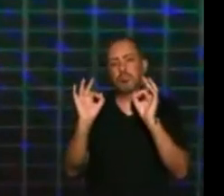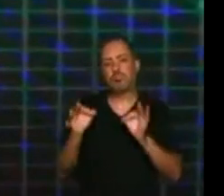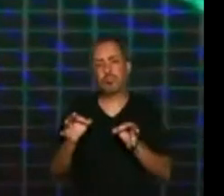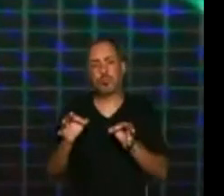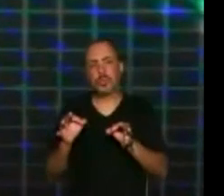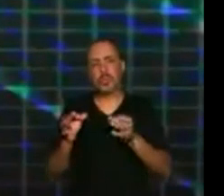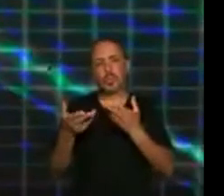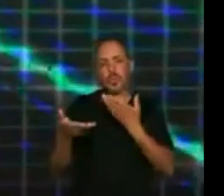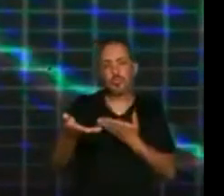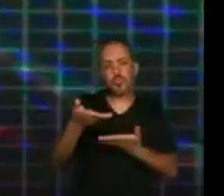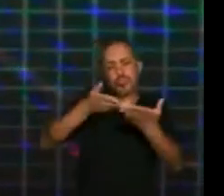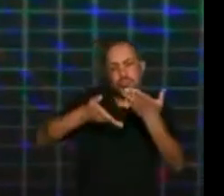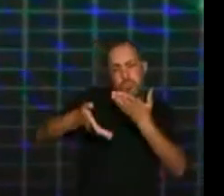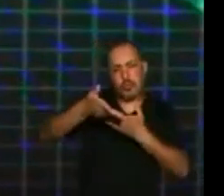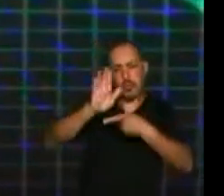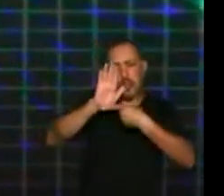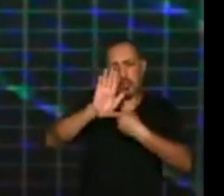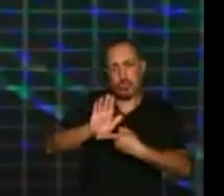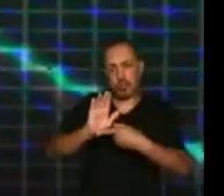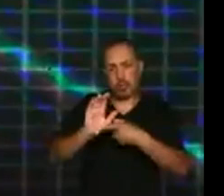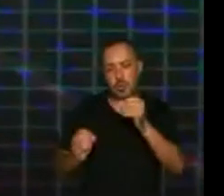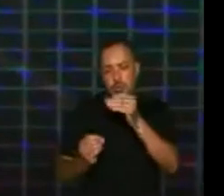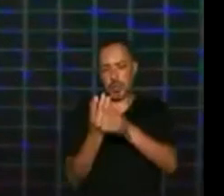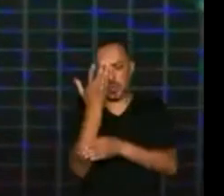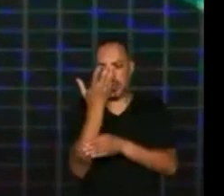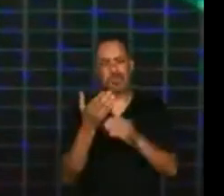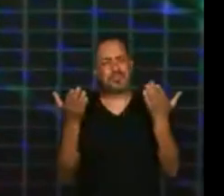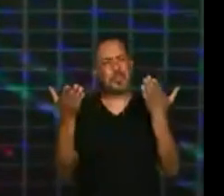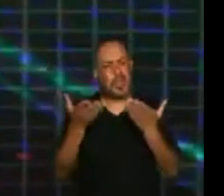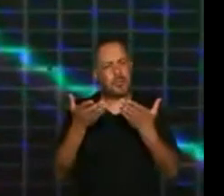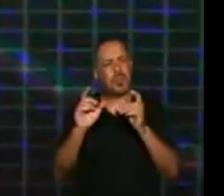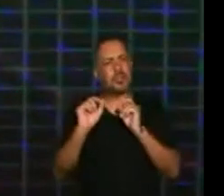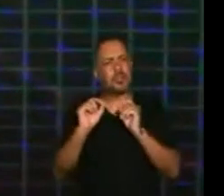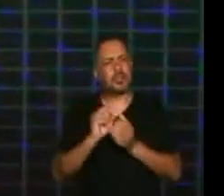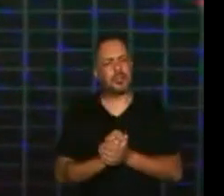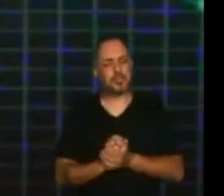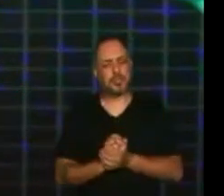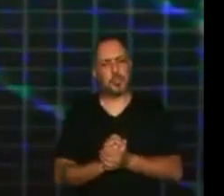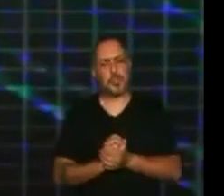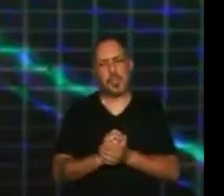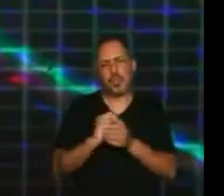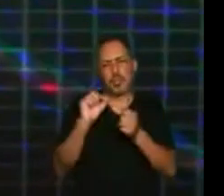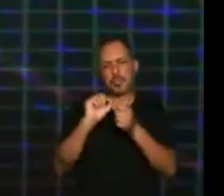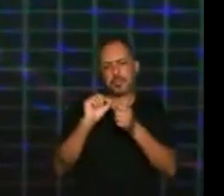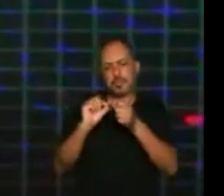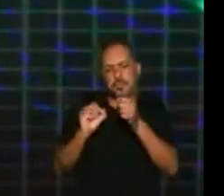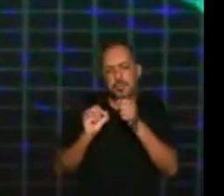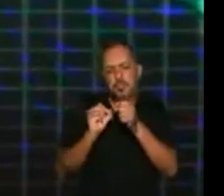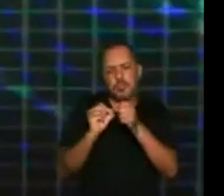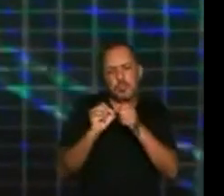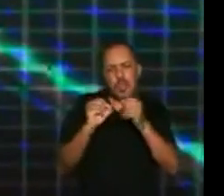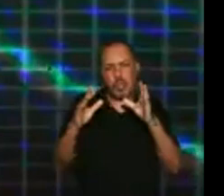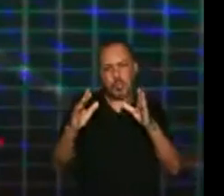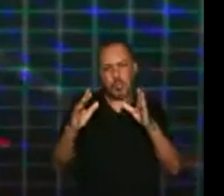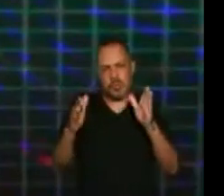tudo interfere e ajuda na criação desse ecossistema. Agora, a gente criou também uma próxima programação que